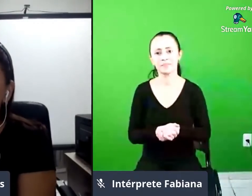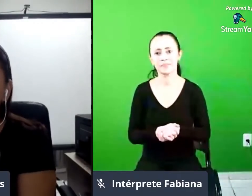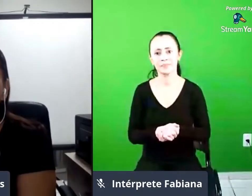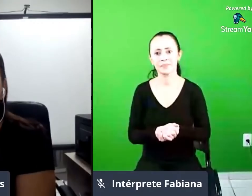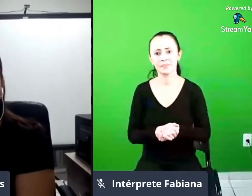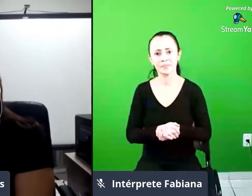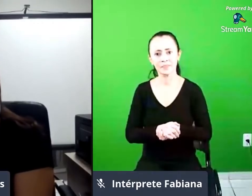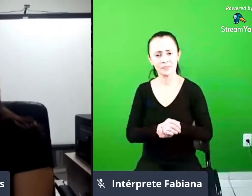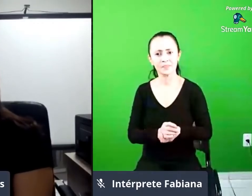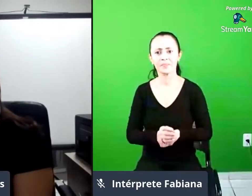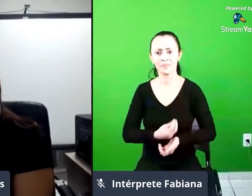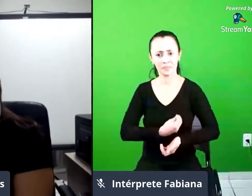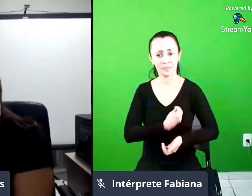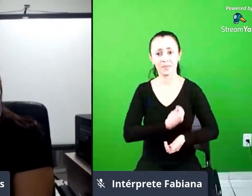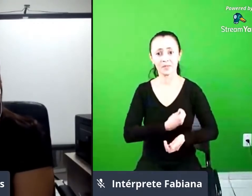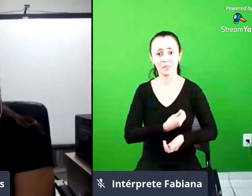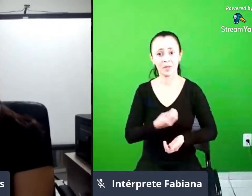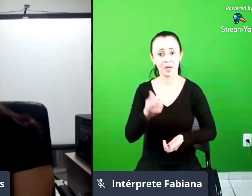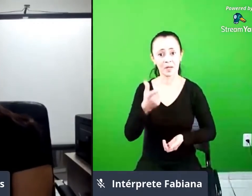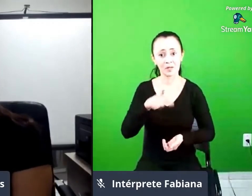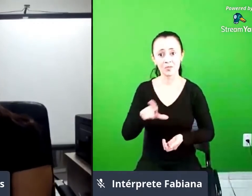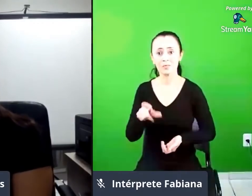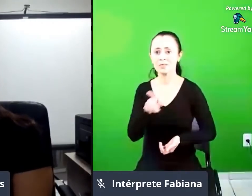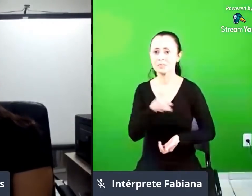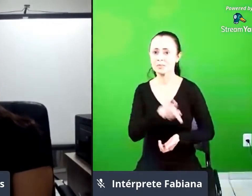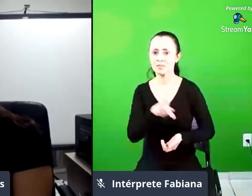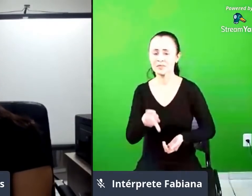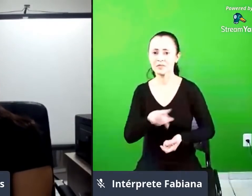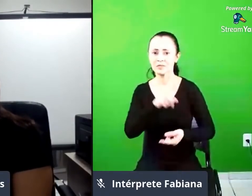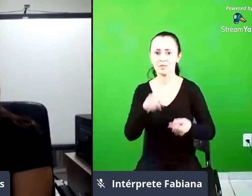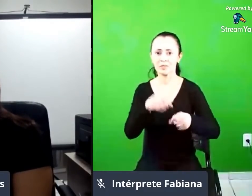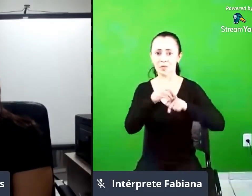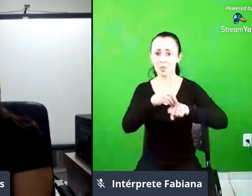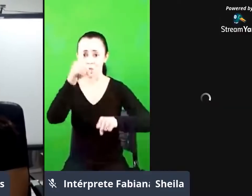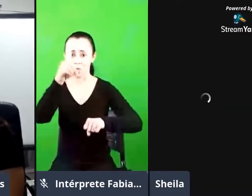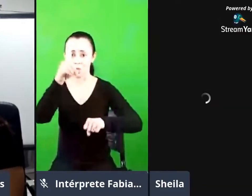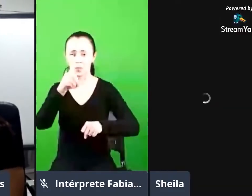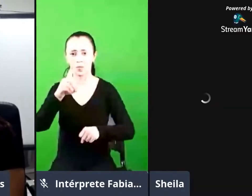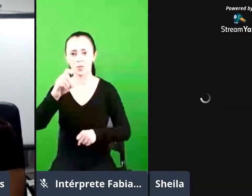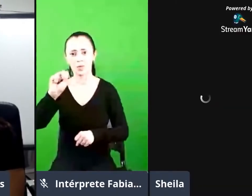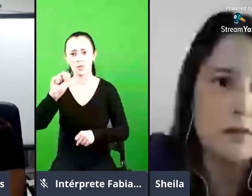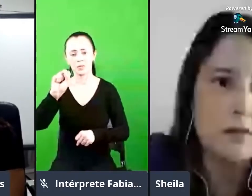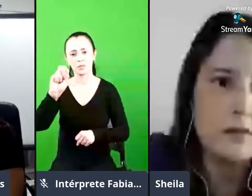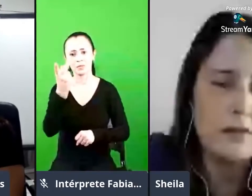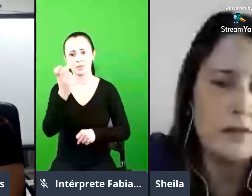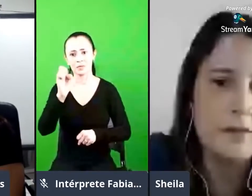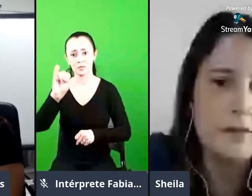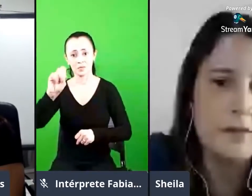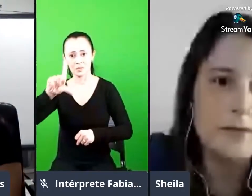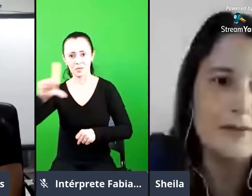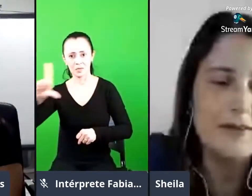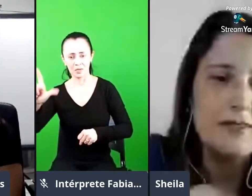nossa live, convidamos as professoras. Professora doutora Sheila Denise Guimarães Barbosa,